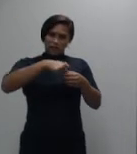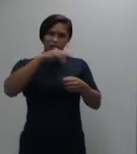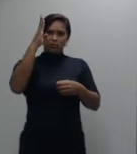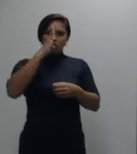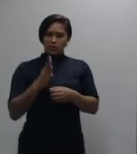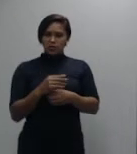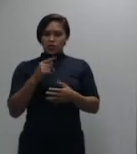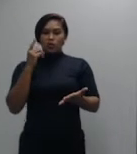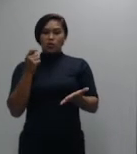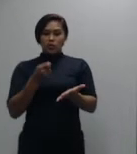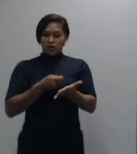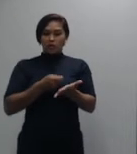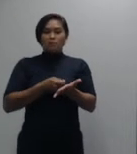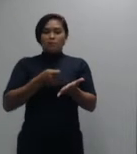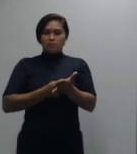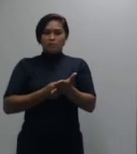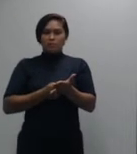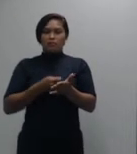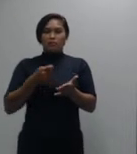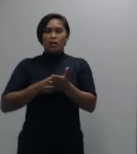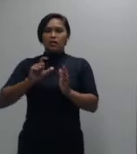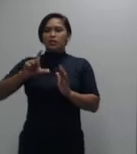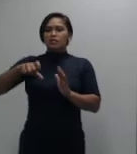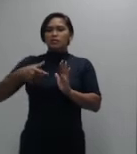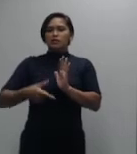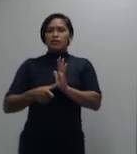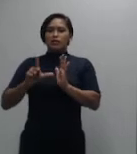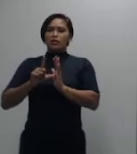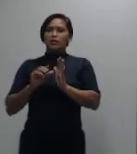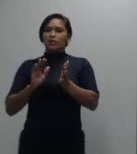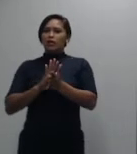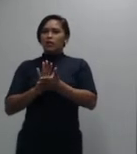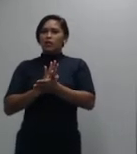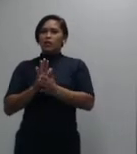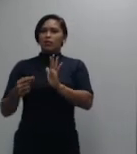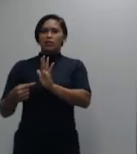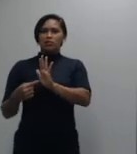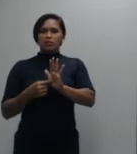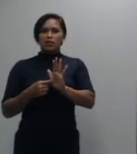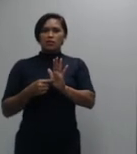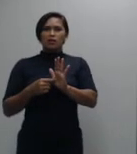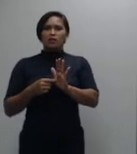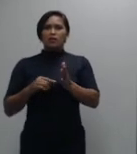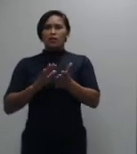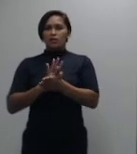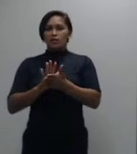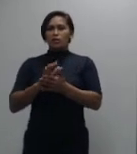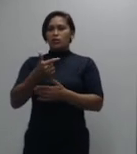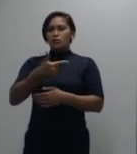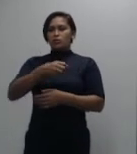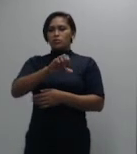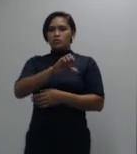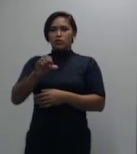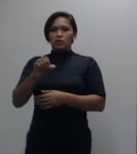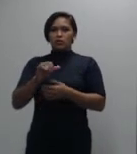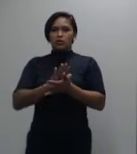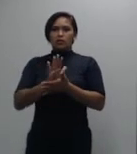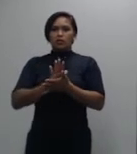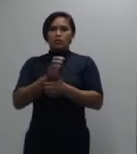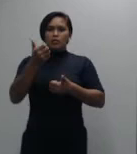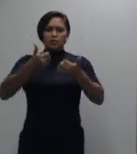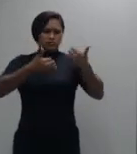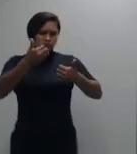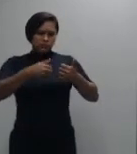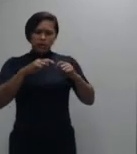e quer cobrar esses créditos remanescentes não sou cuja cobrança foi feita 2009 e não está dando andamento a ela